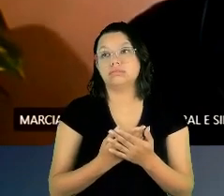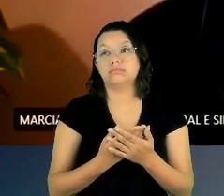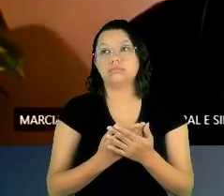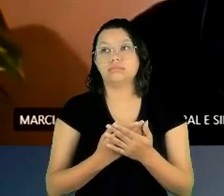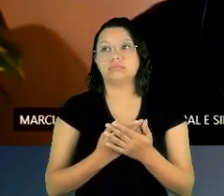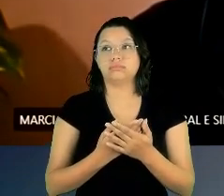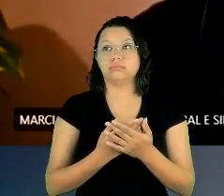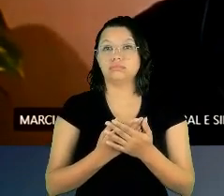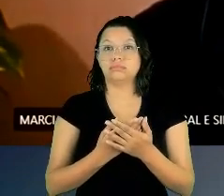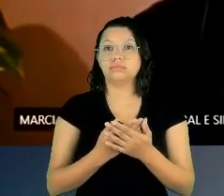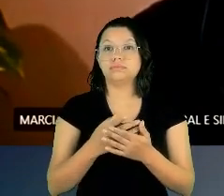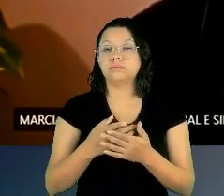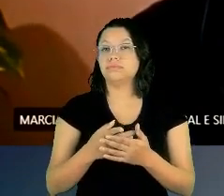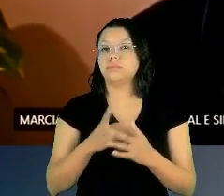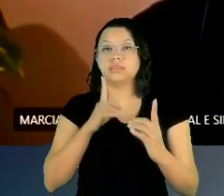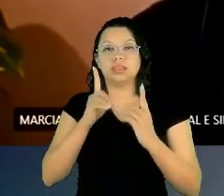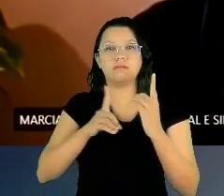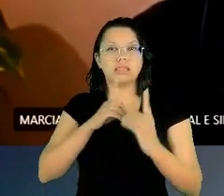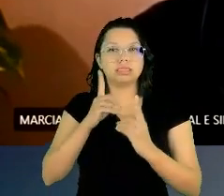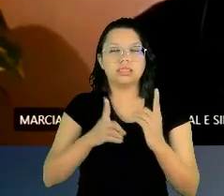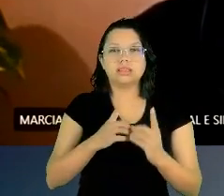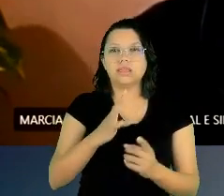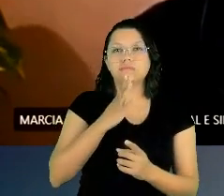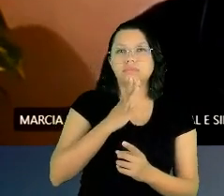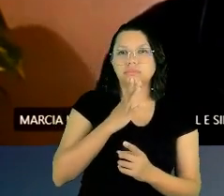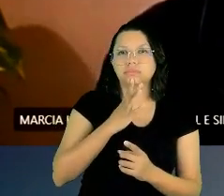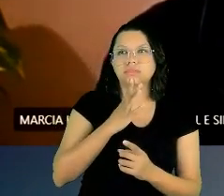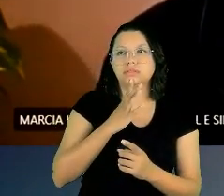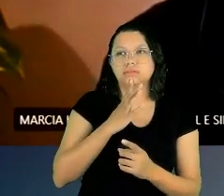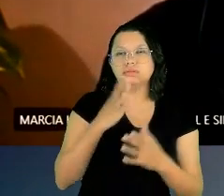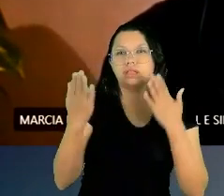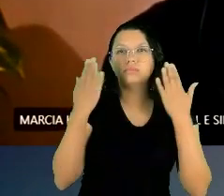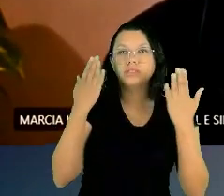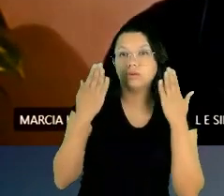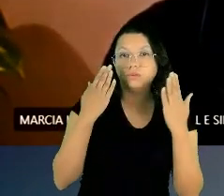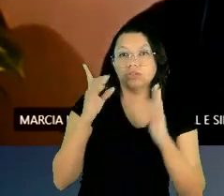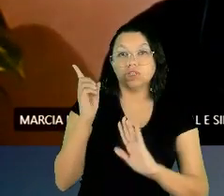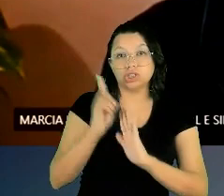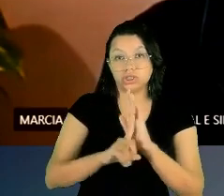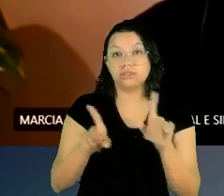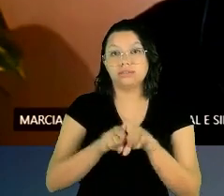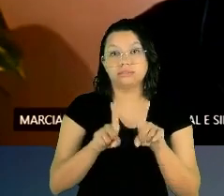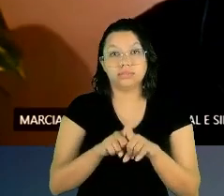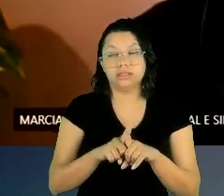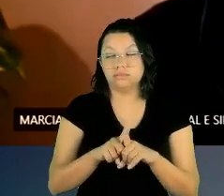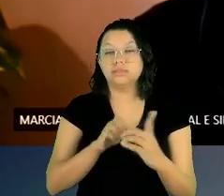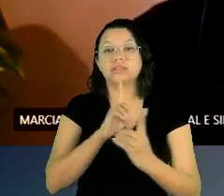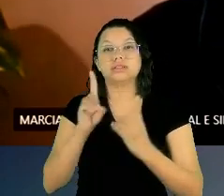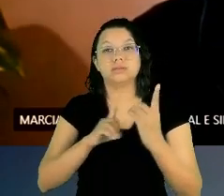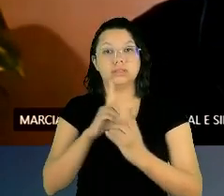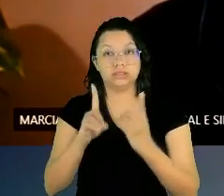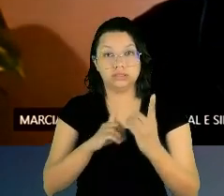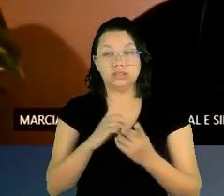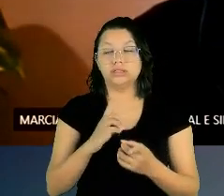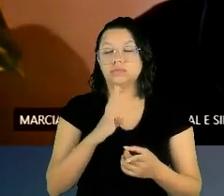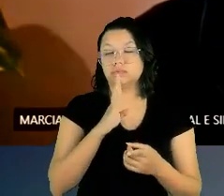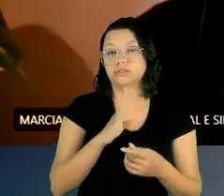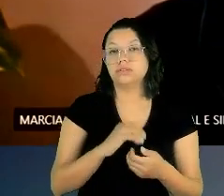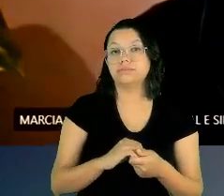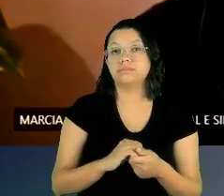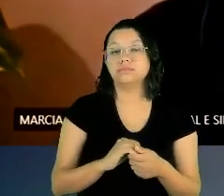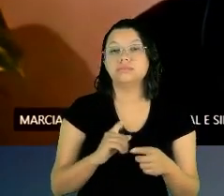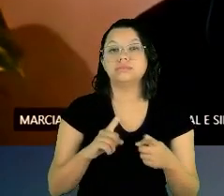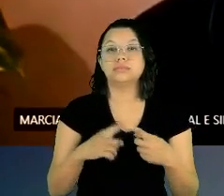confiança, não atender conhecidos, tanto na psicologia quanto no direito, vocês também não atenderem casos